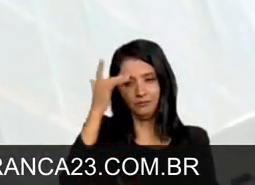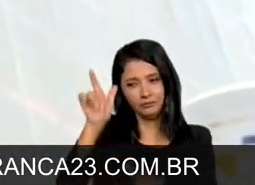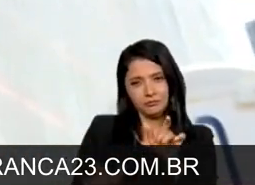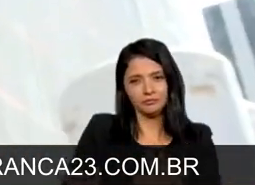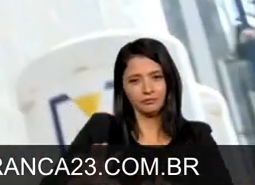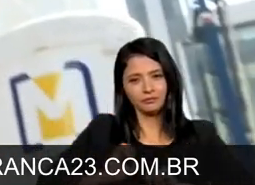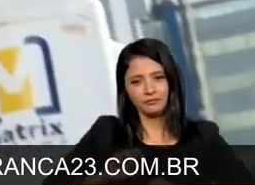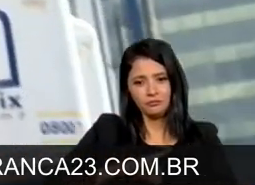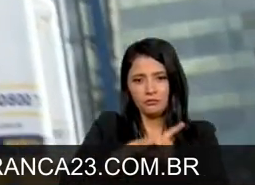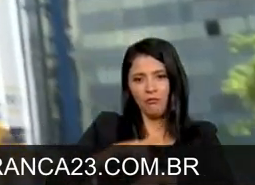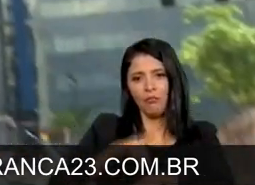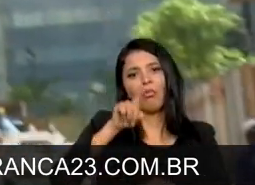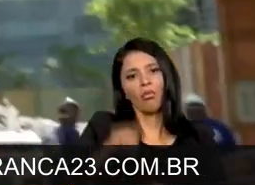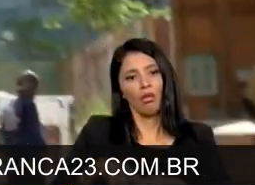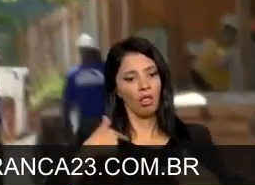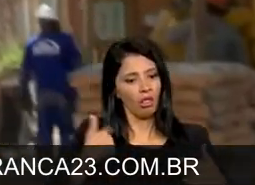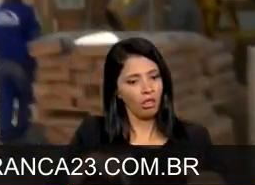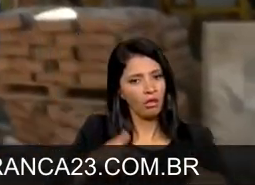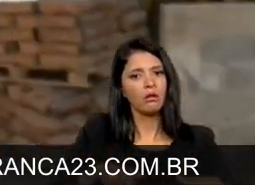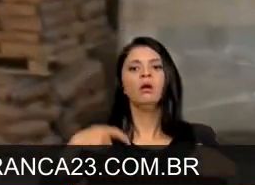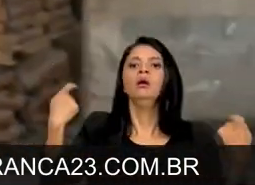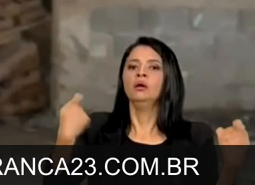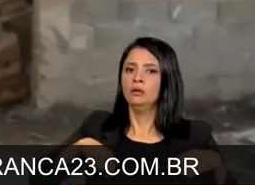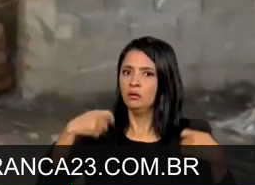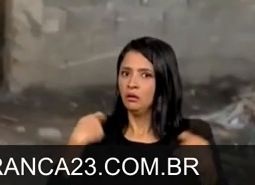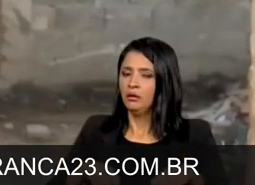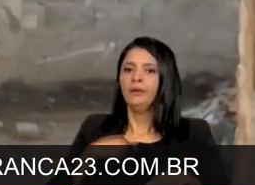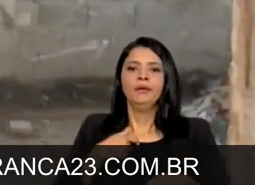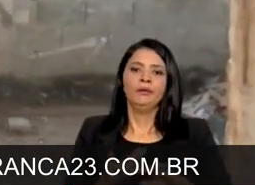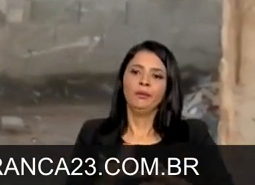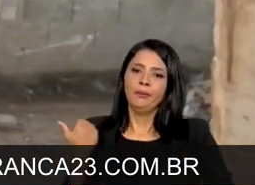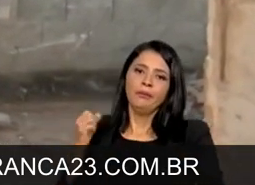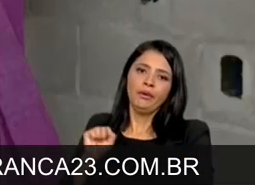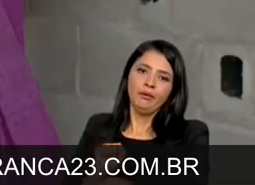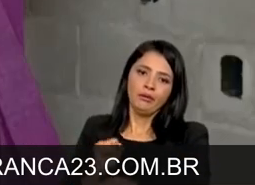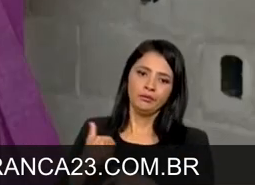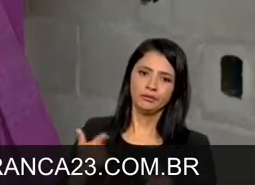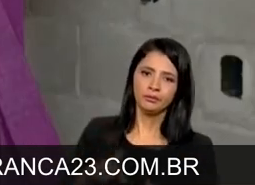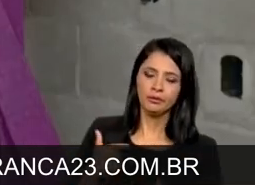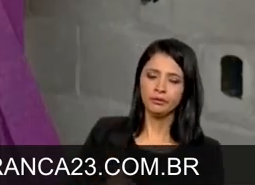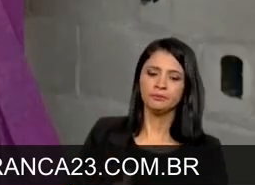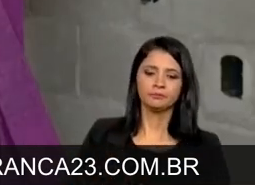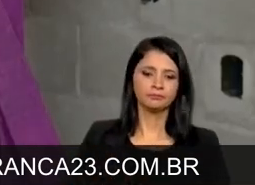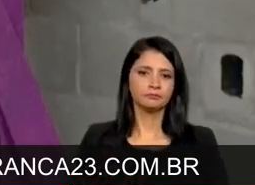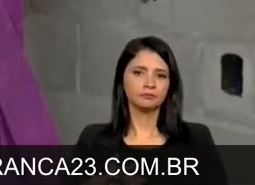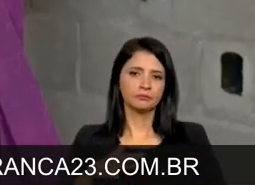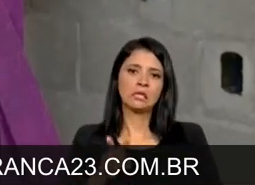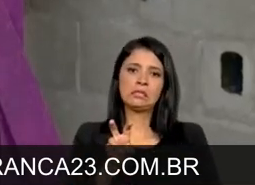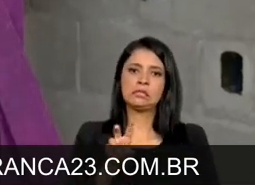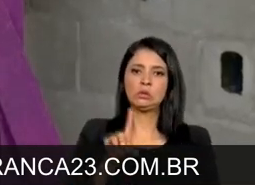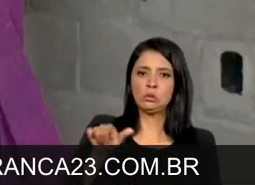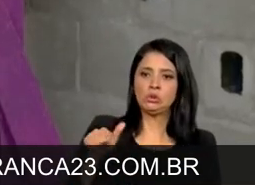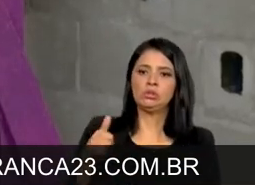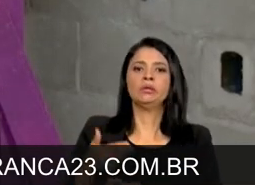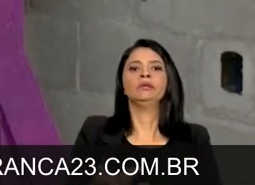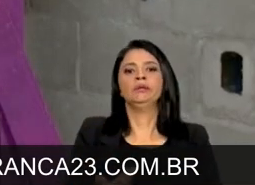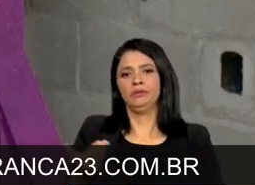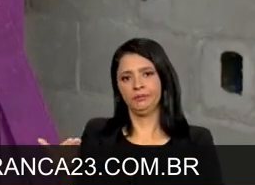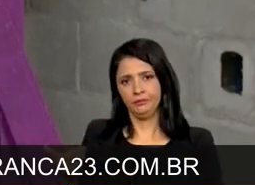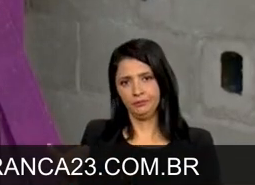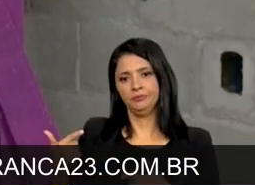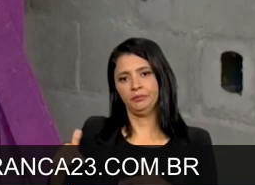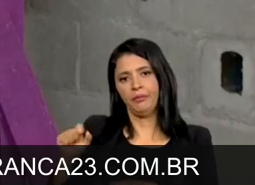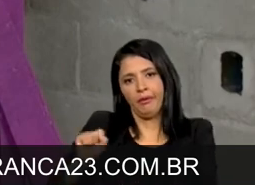dengue são trabalhadores que vão precisar se afastar das atividades. No mínimo 5 dias de afastamento,